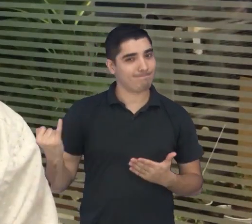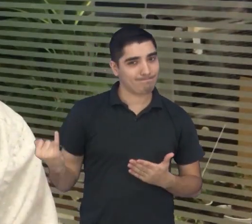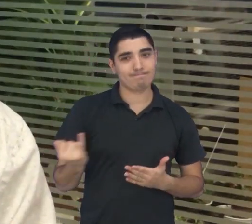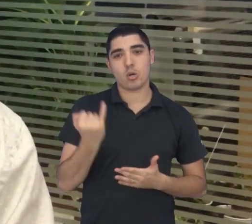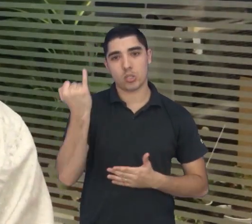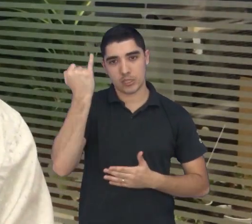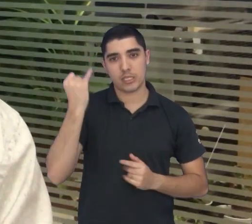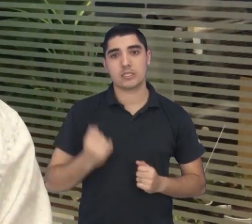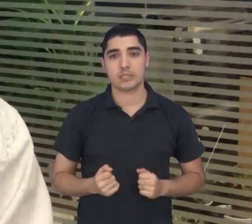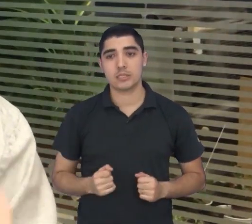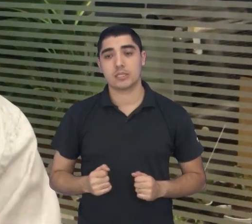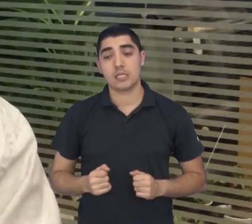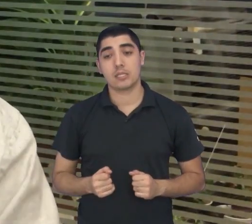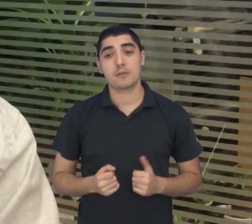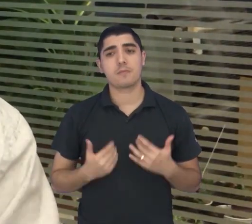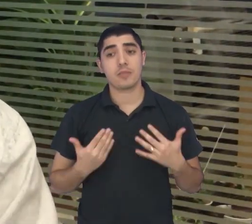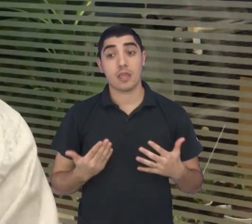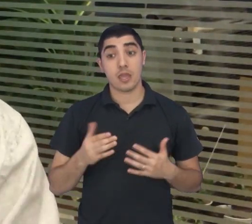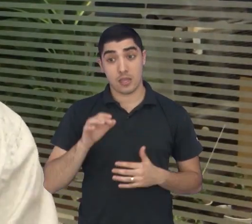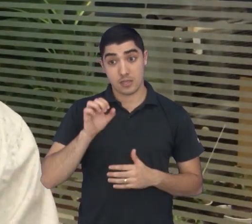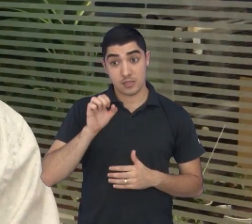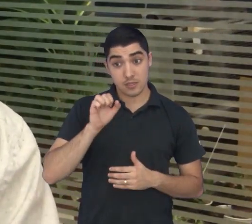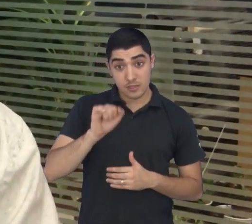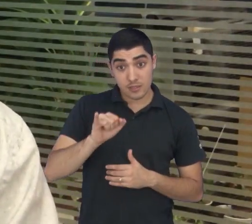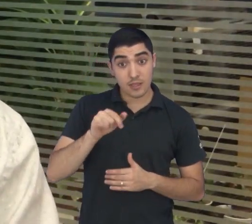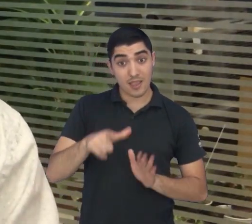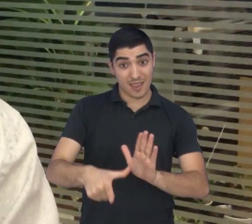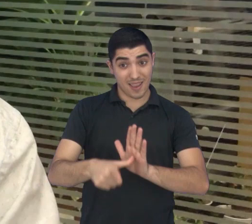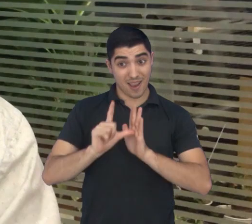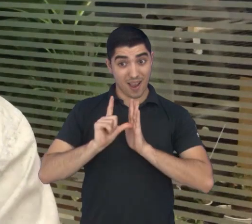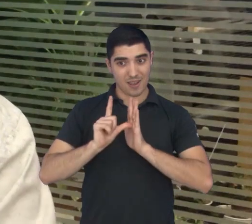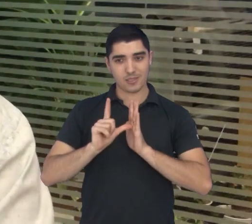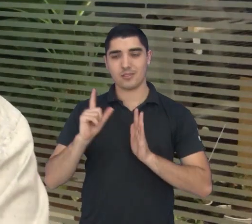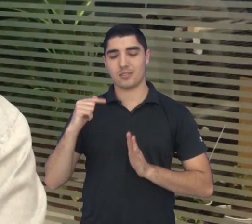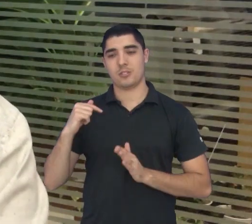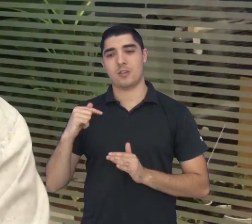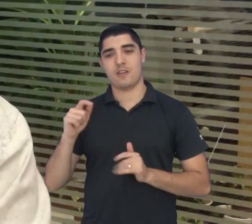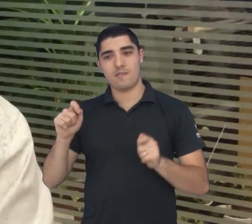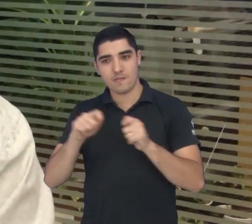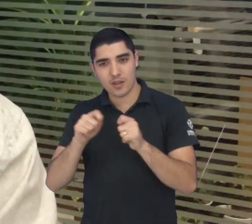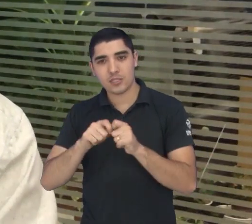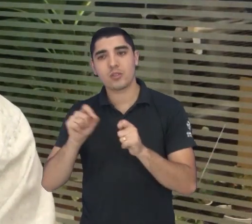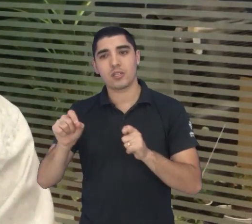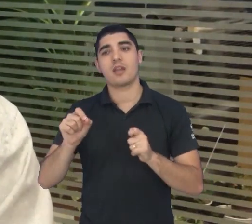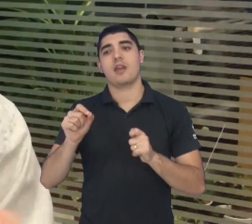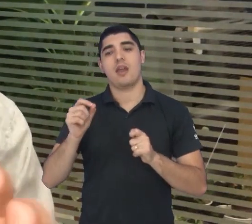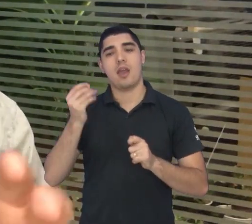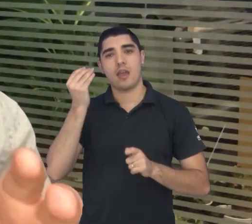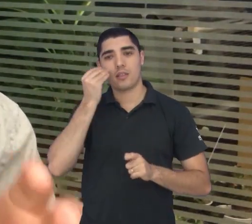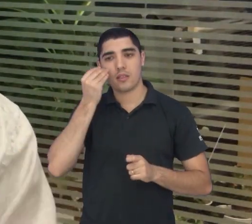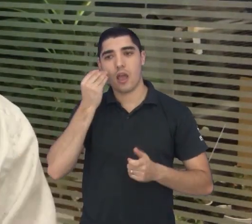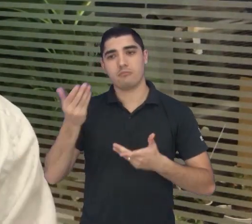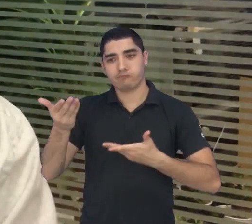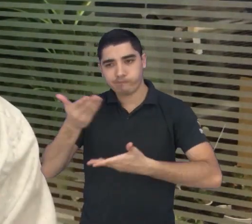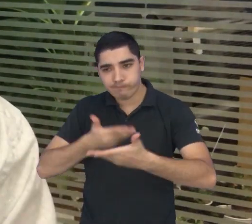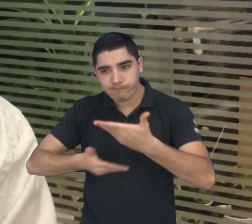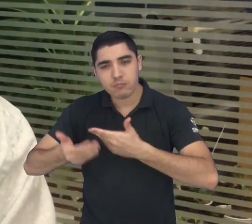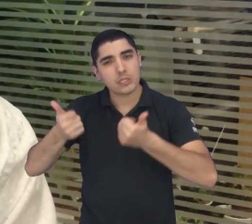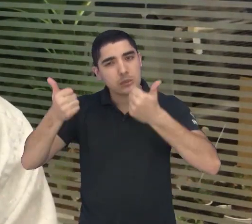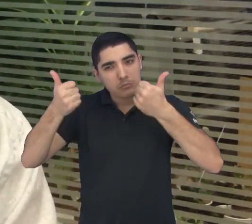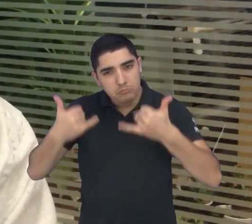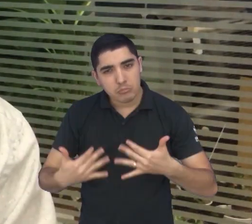importante também. Quanto mais anteceder a discussão, quanto mais dar clareza e transparência sobre os